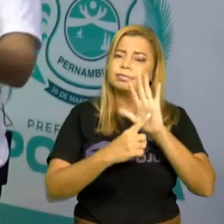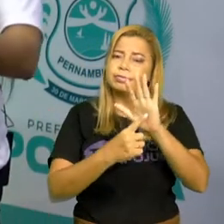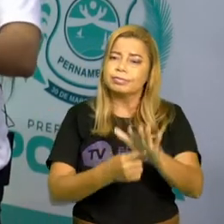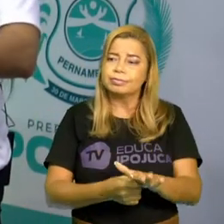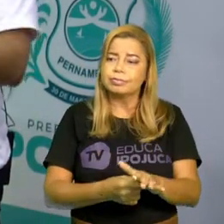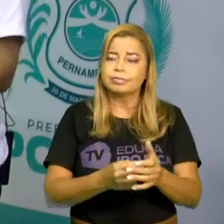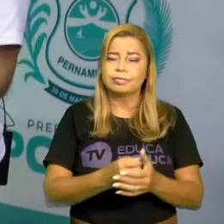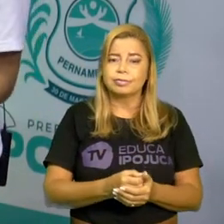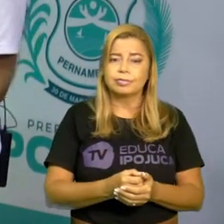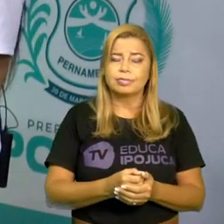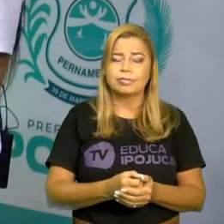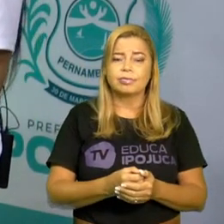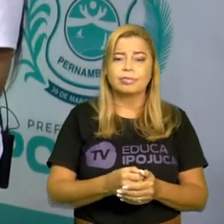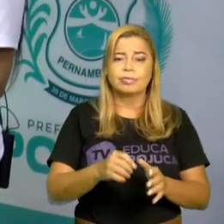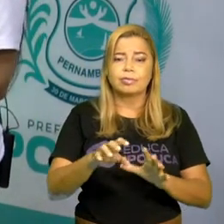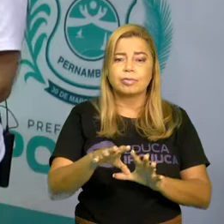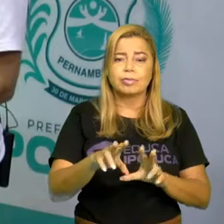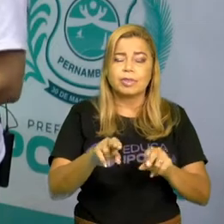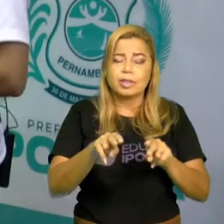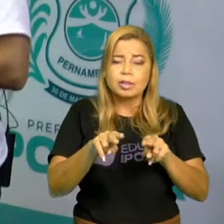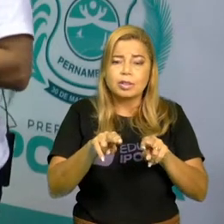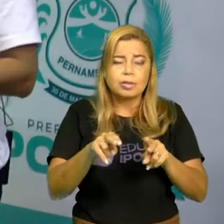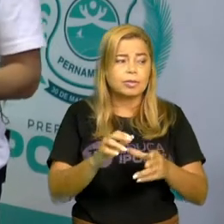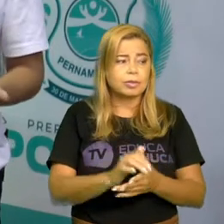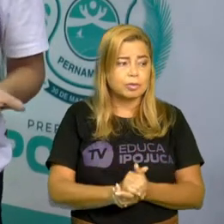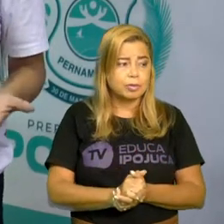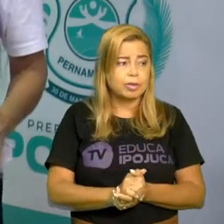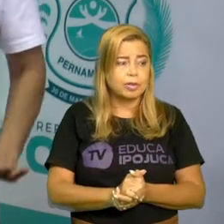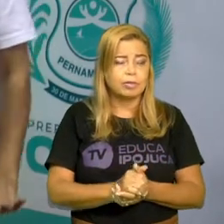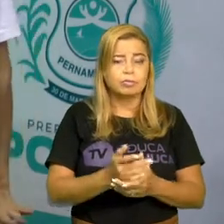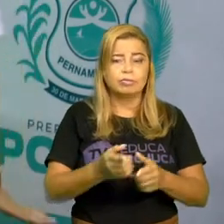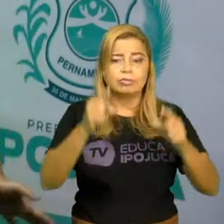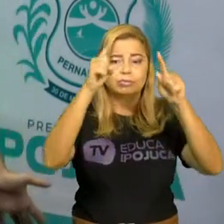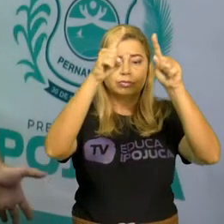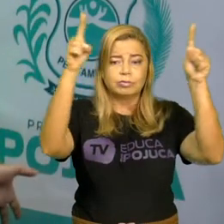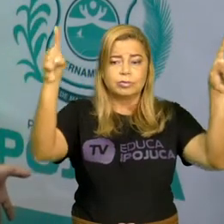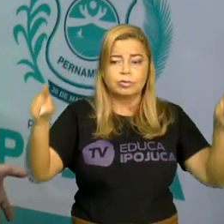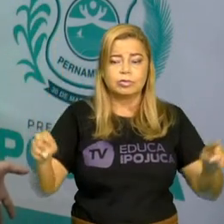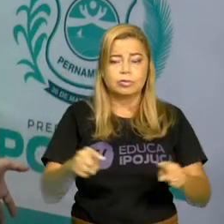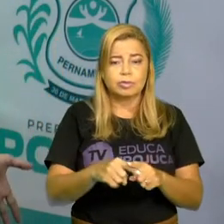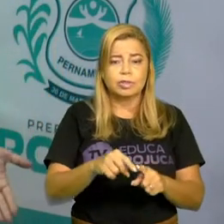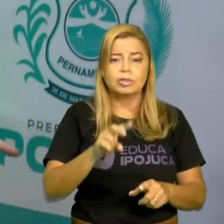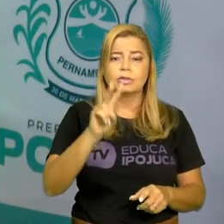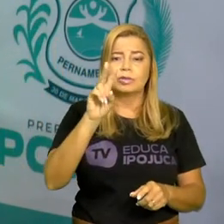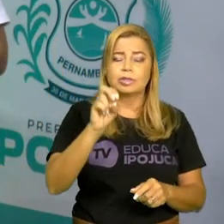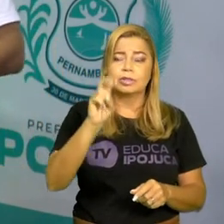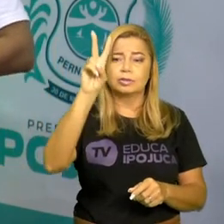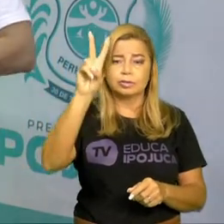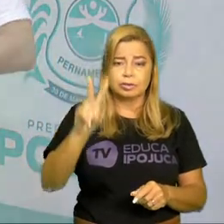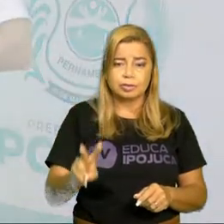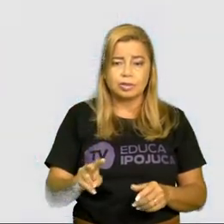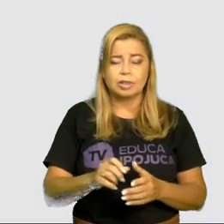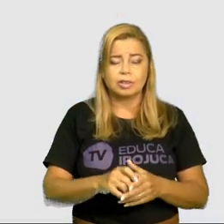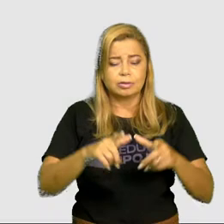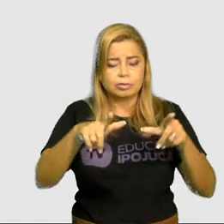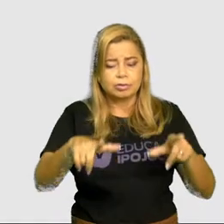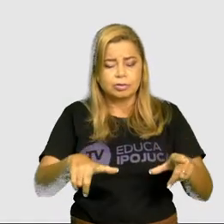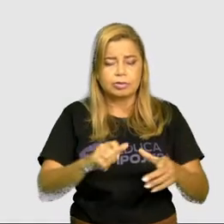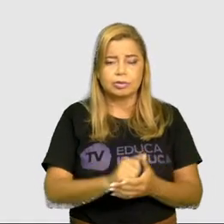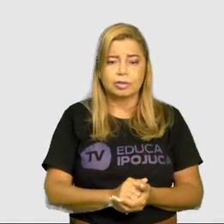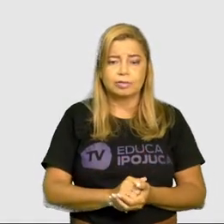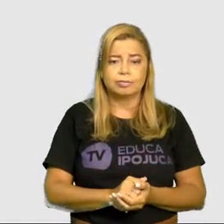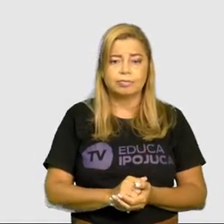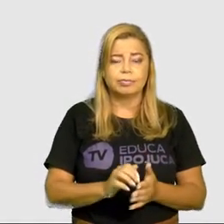forma que é representado aqui no nosso quadro Valor de Lugar. E assim você vai